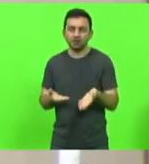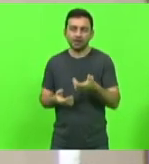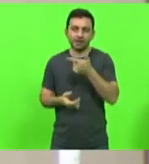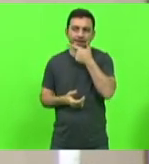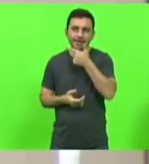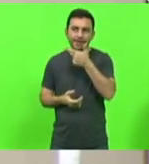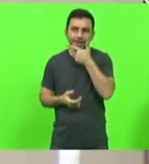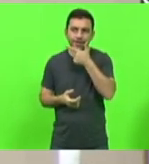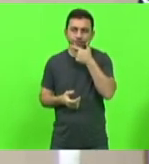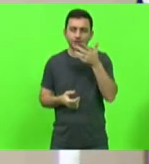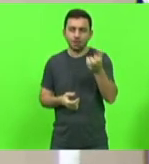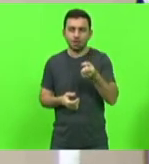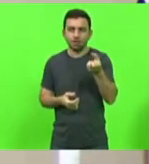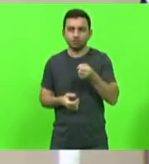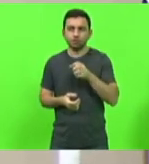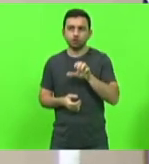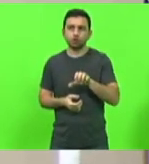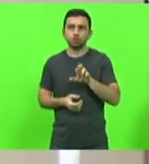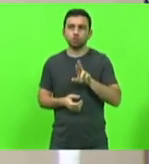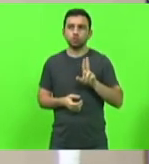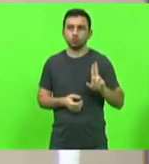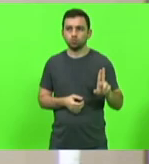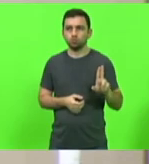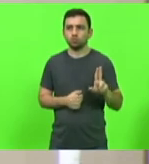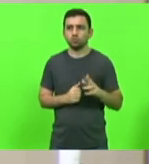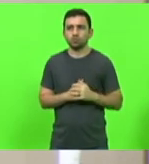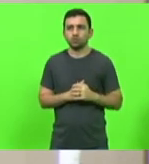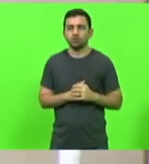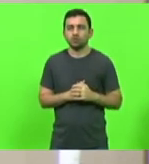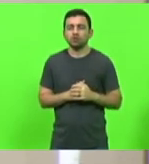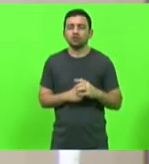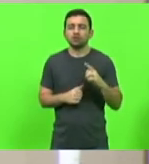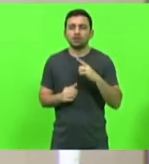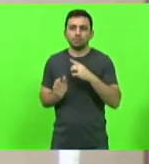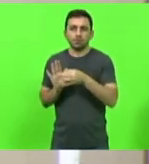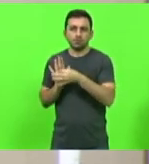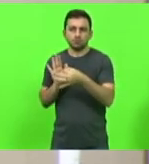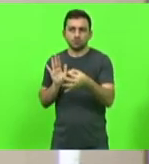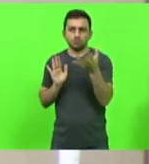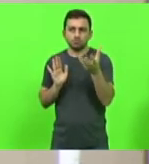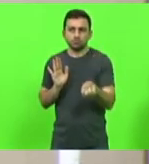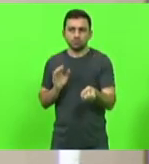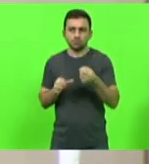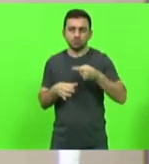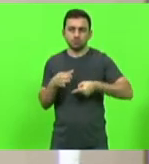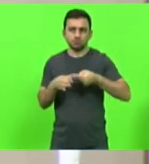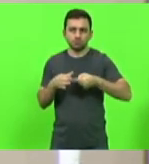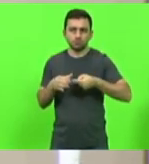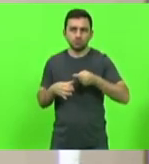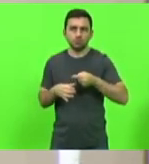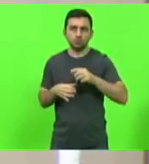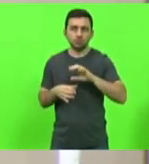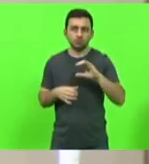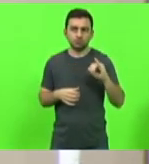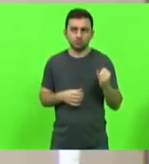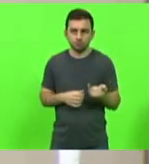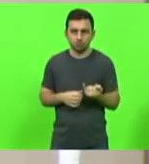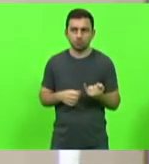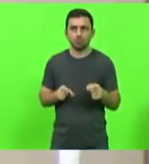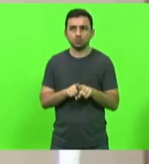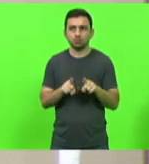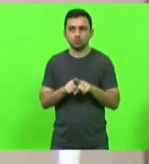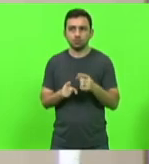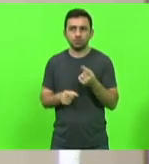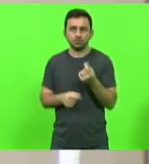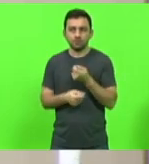e adota outras providências com pareceres favoráveis das comissões de Constituição e Justiça, Comissão de Finanças